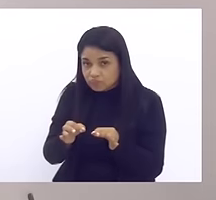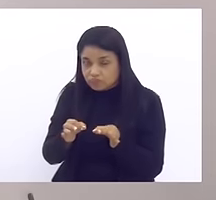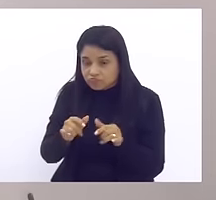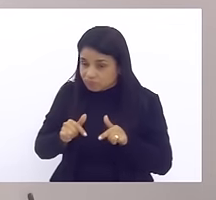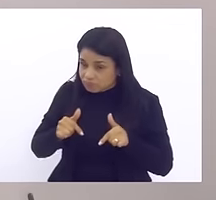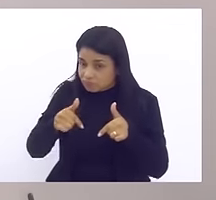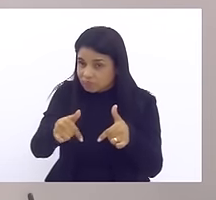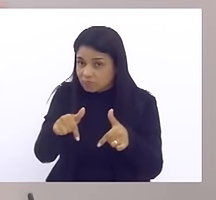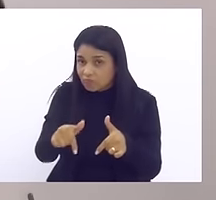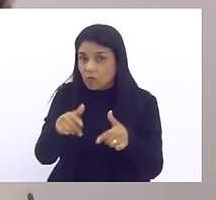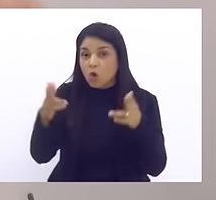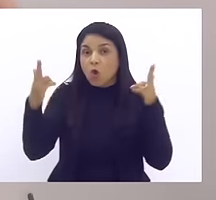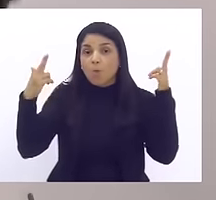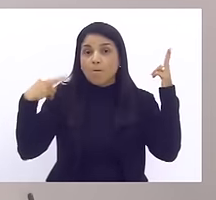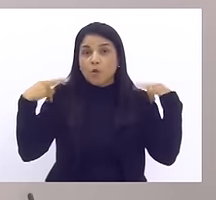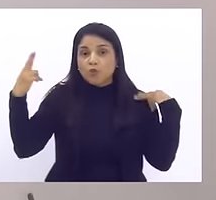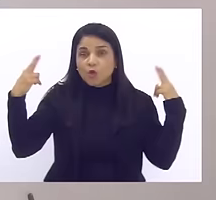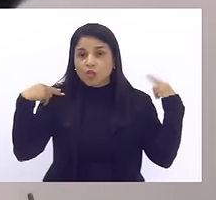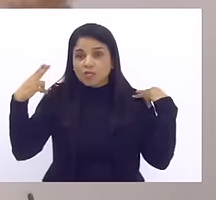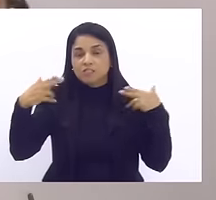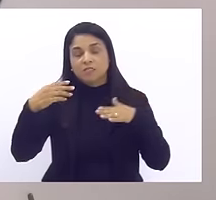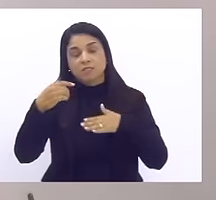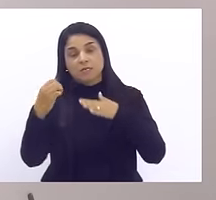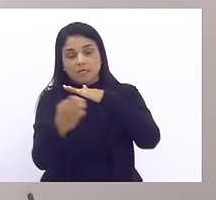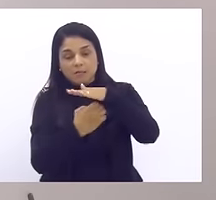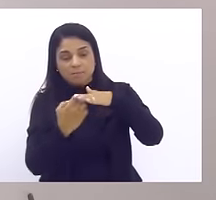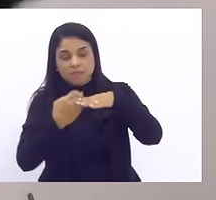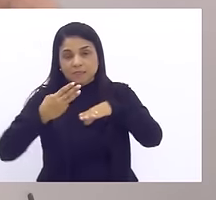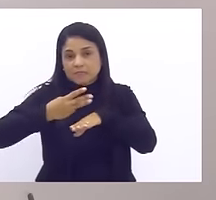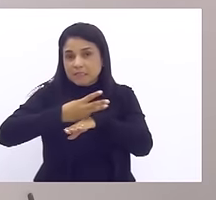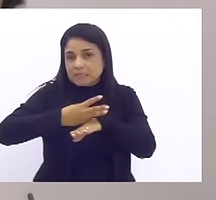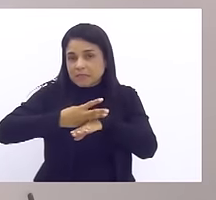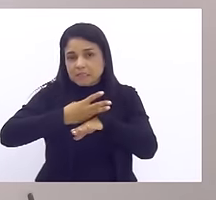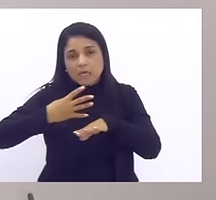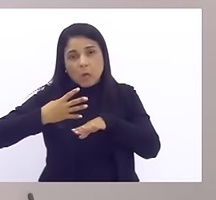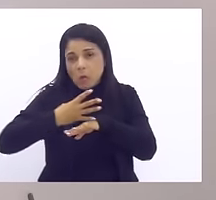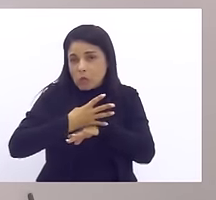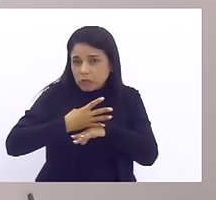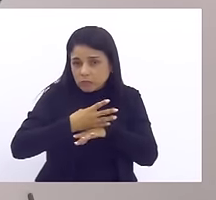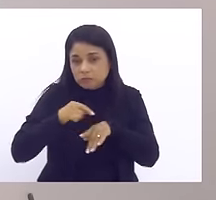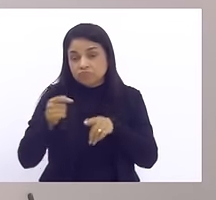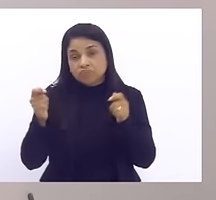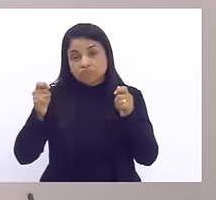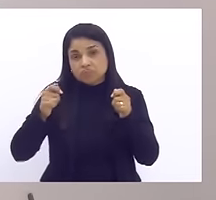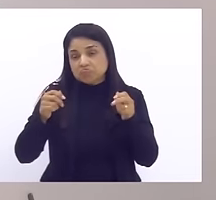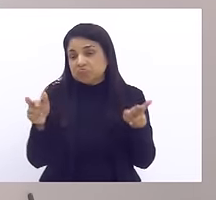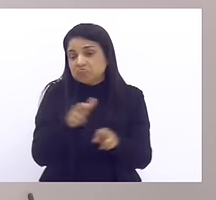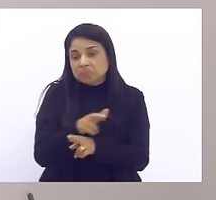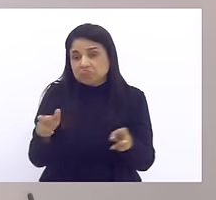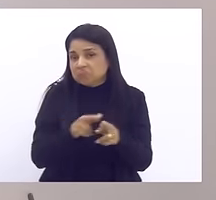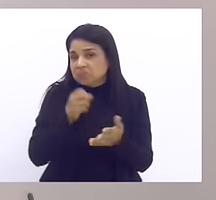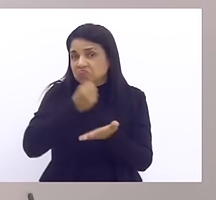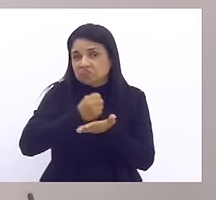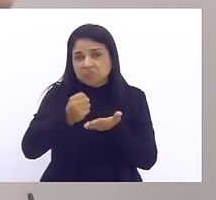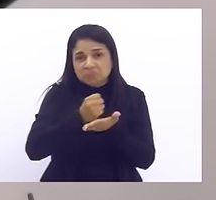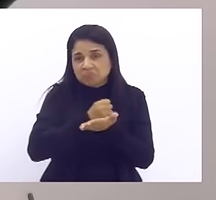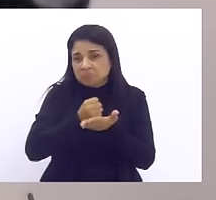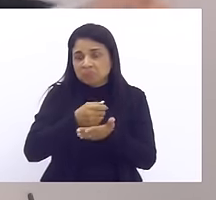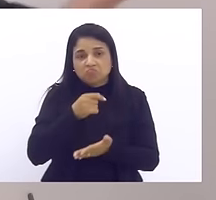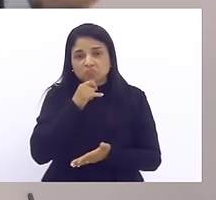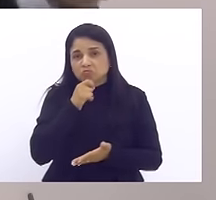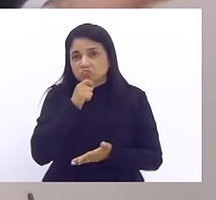o motorista de uma empresa terceirizada ou pasteurizada que sequer tem relação contratual com dentro